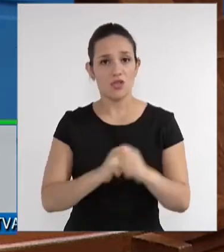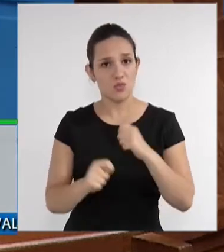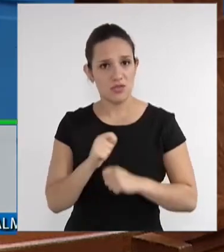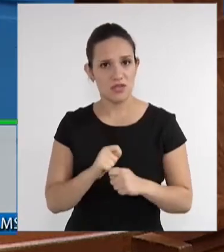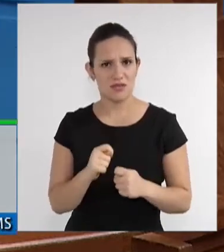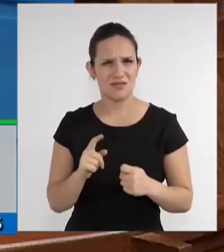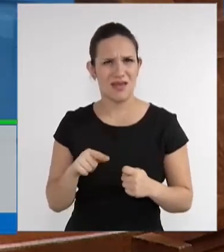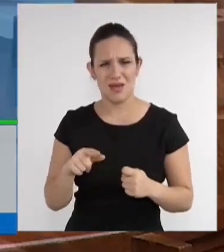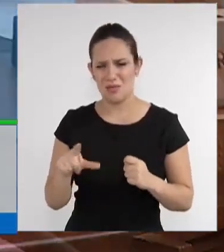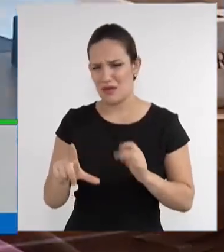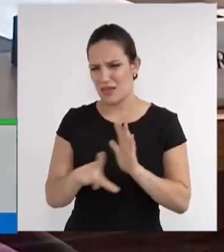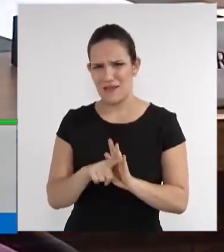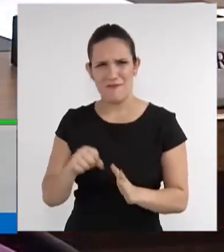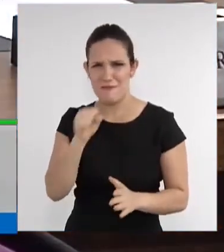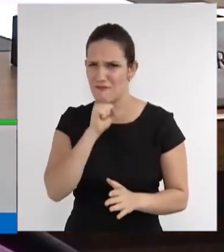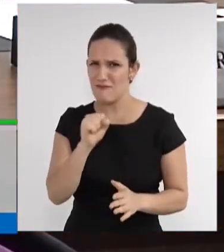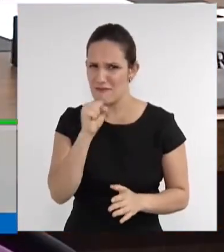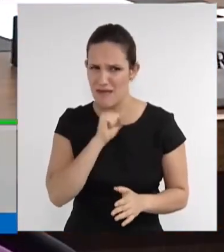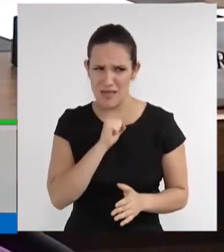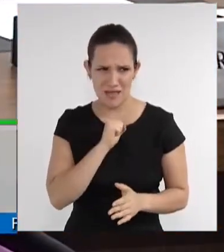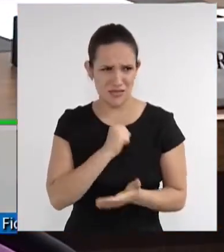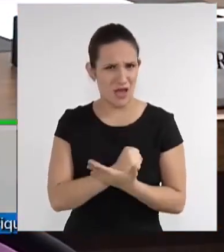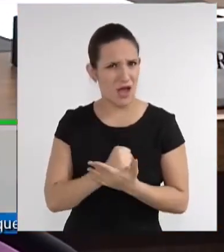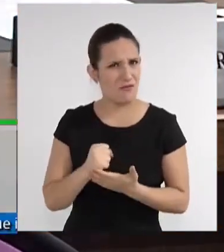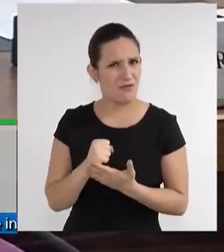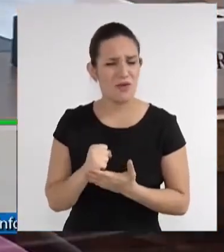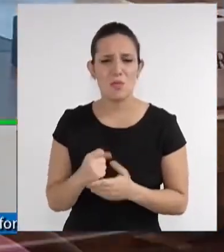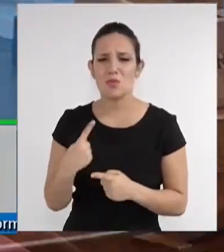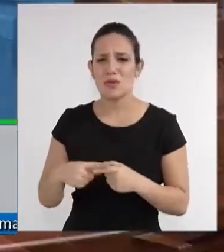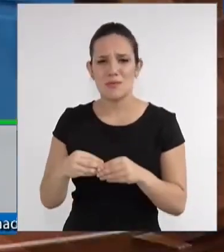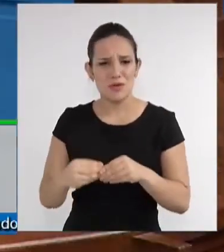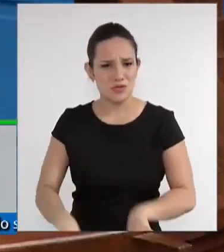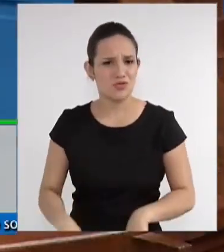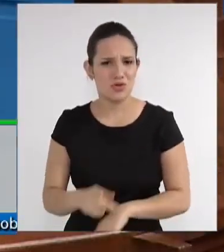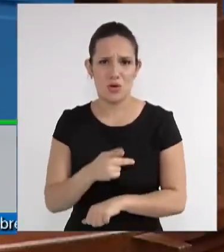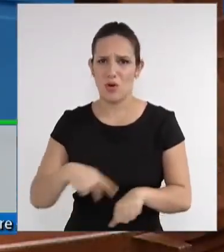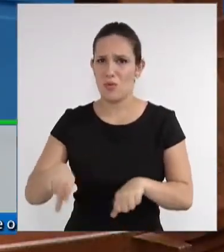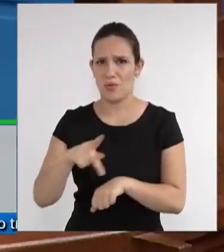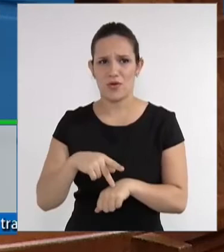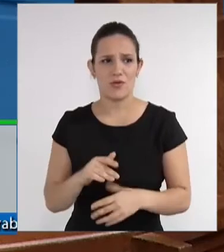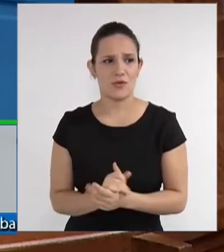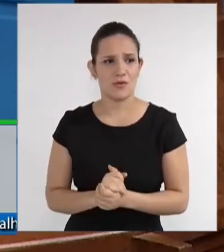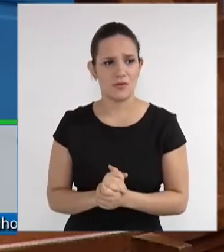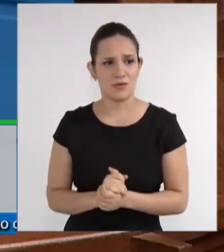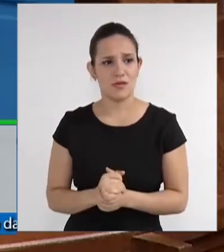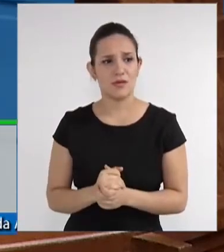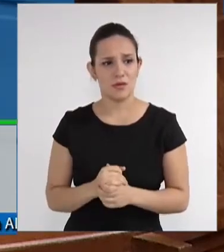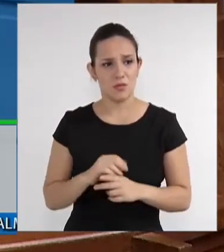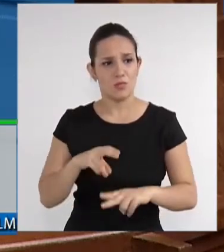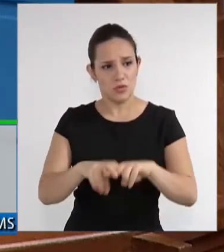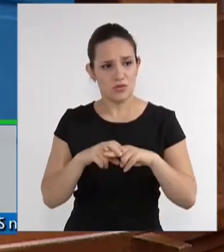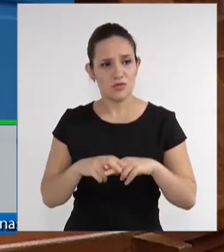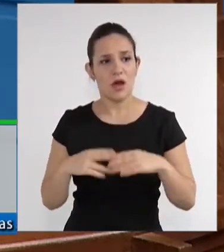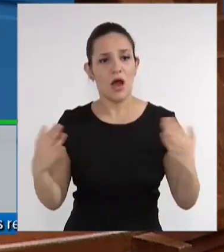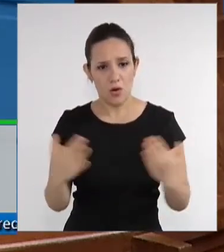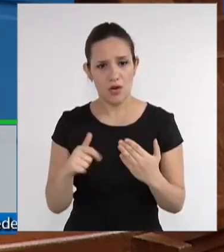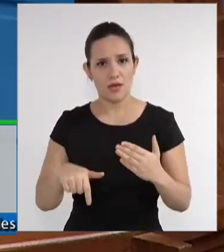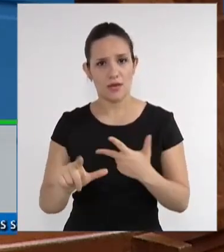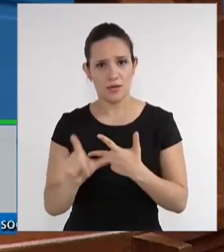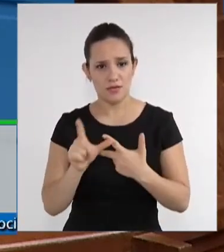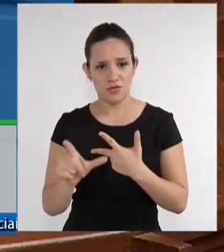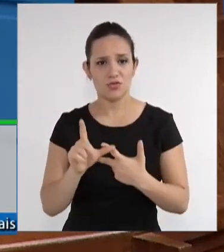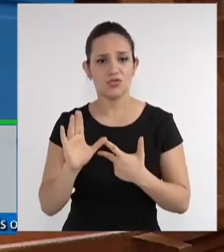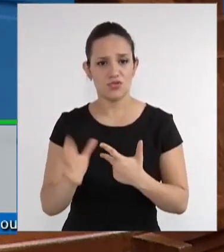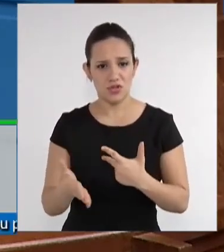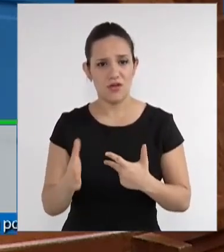lei arcaica, ultrapassada, que onera o país violentamente, e o primeiro passo importante foi dado por essa Casa